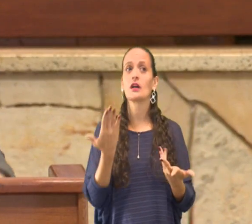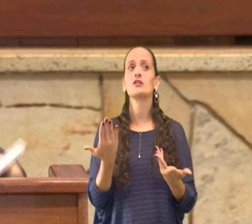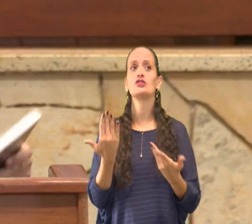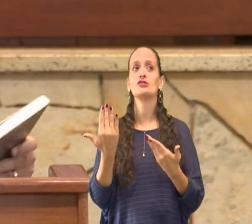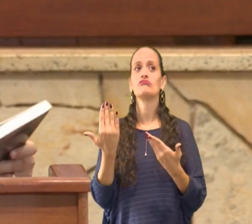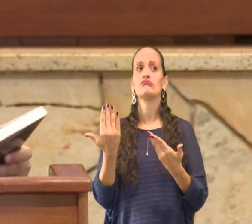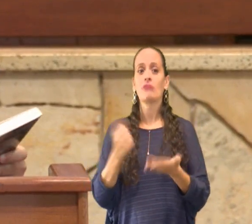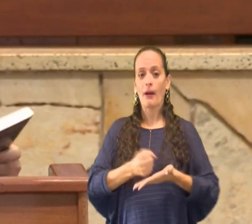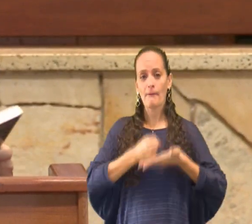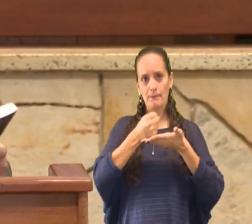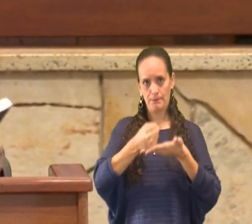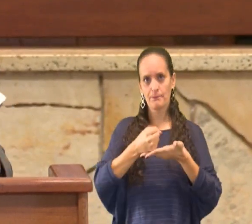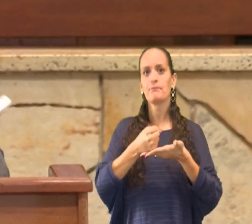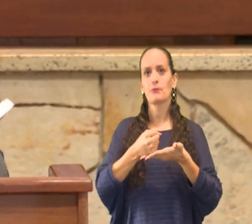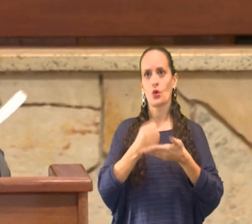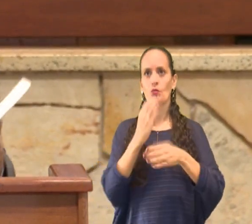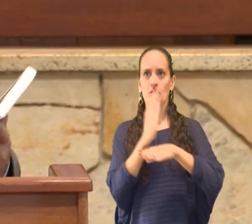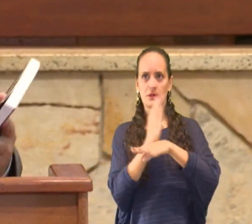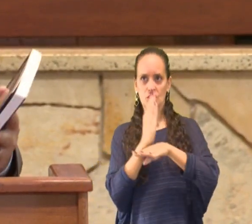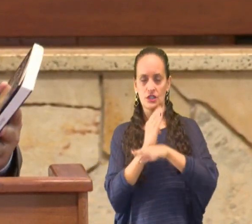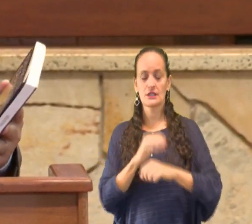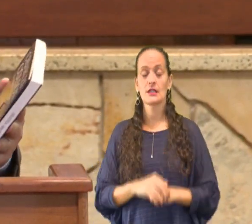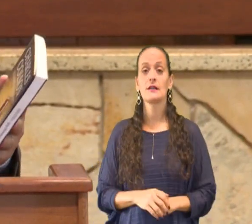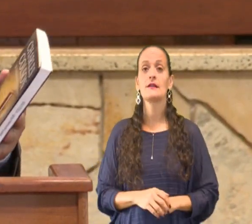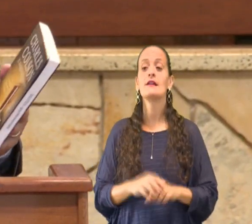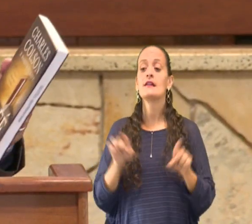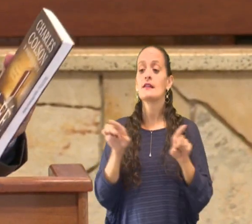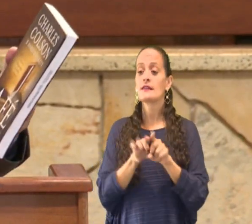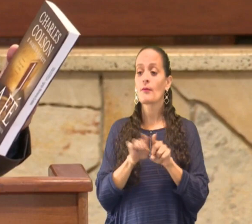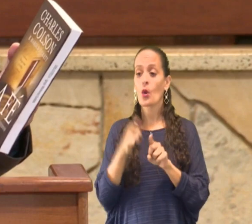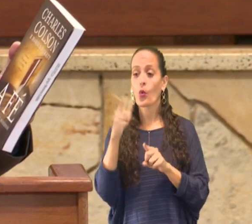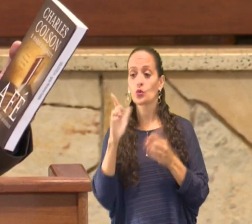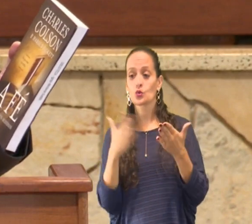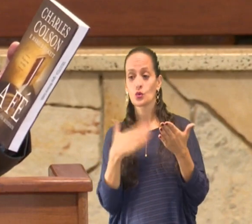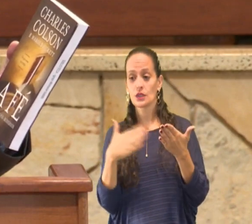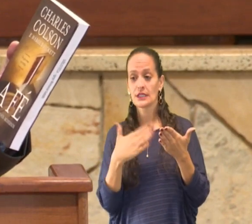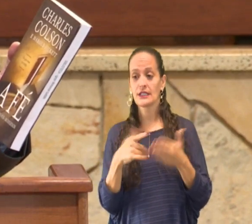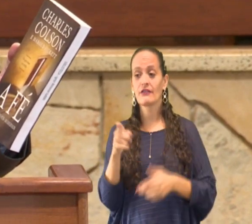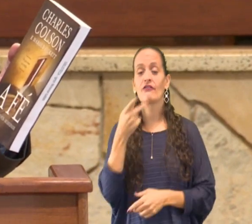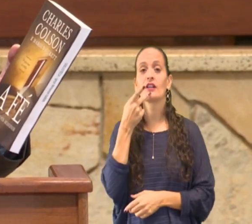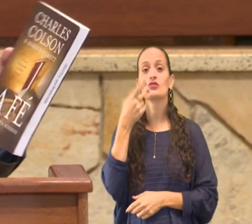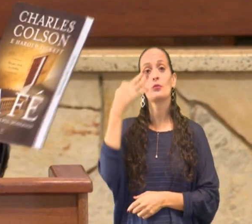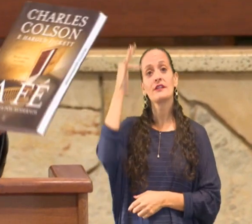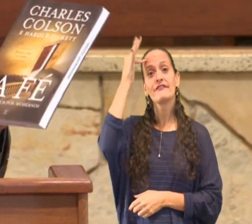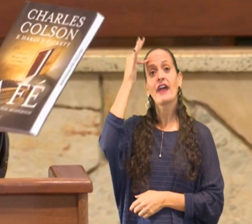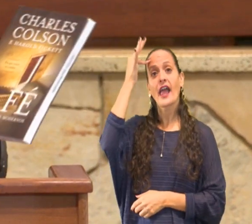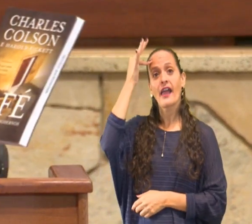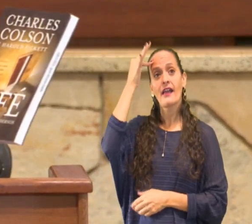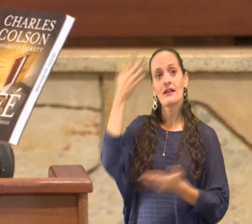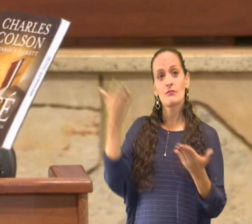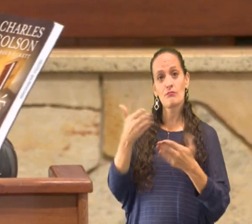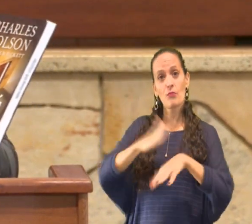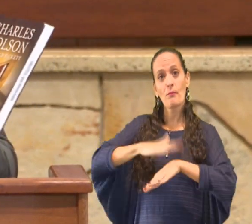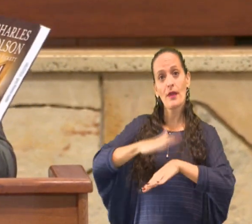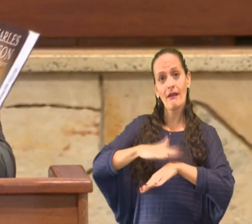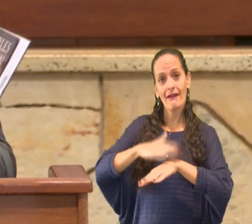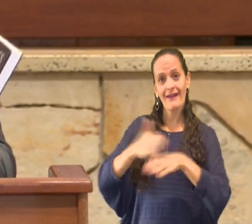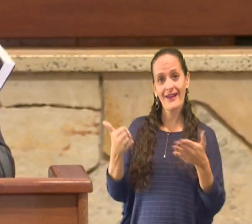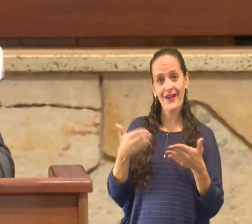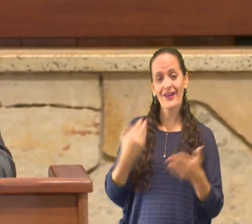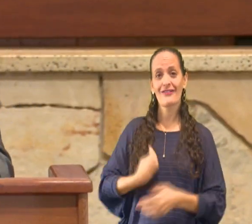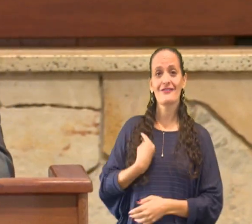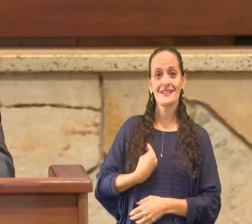para a Igreja Batista. E temos também, do Charles Colson, A Fé em Tempos Modernos. A nossa pastoral